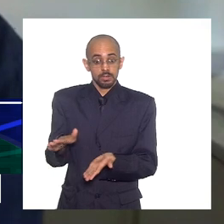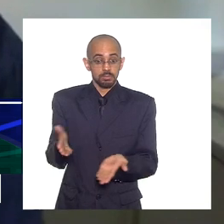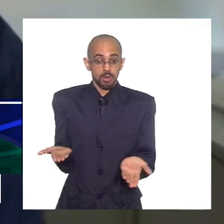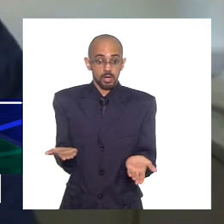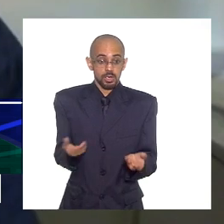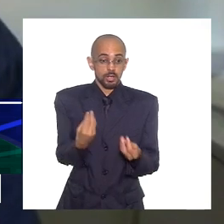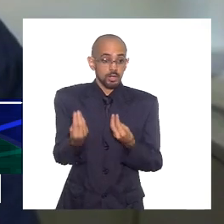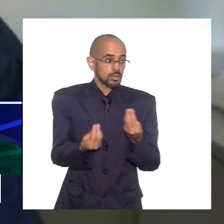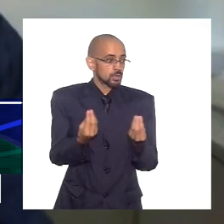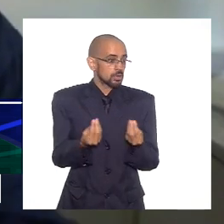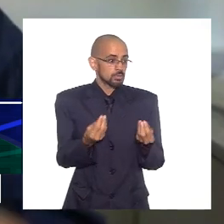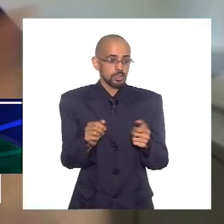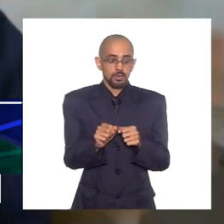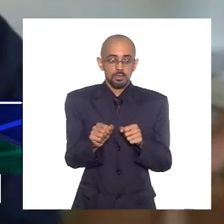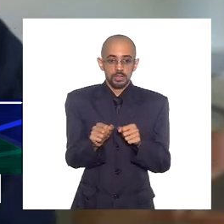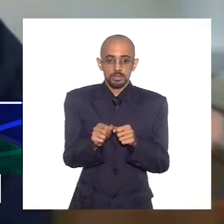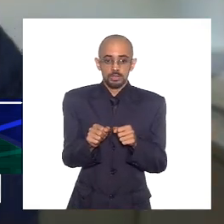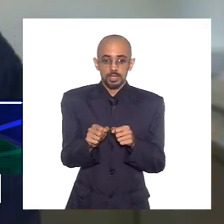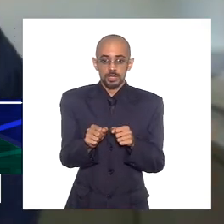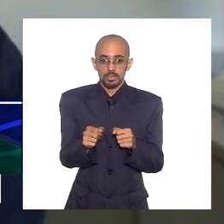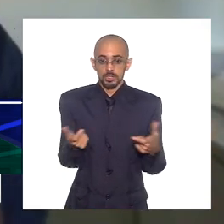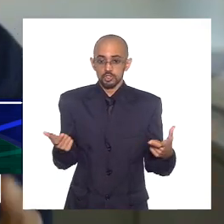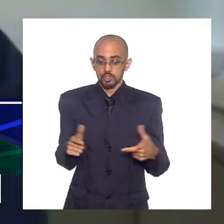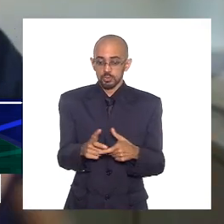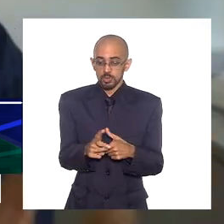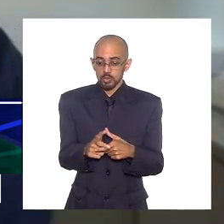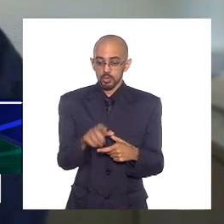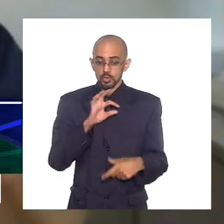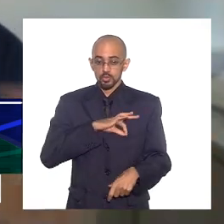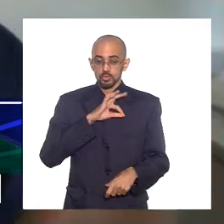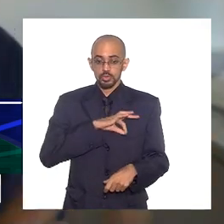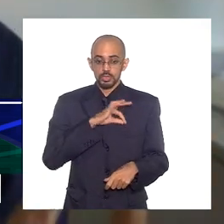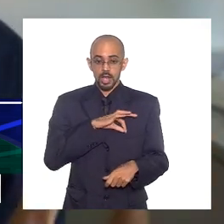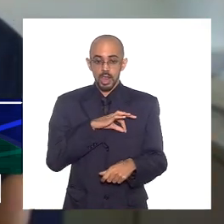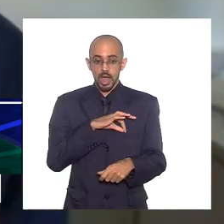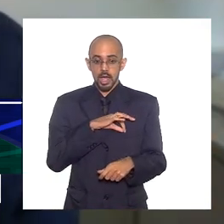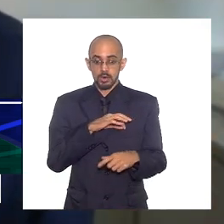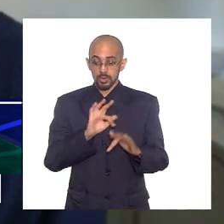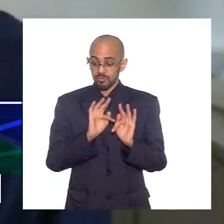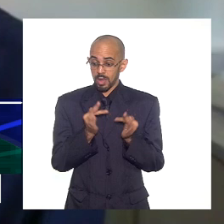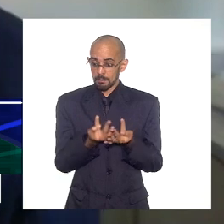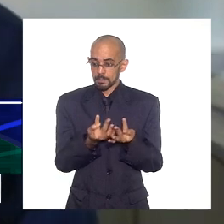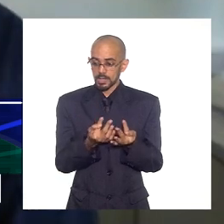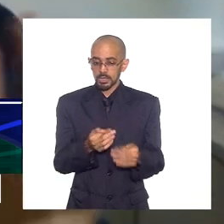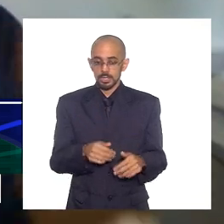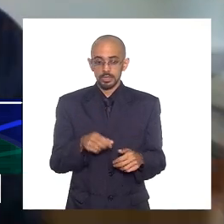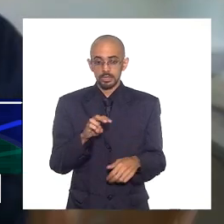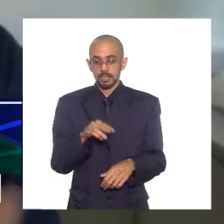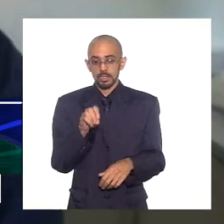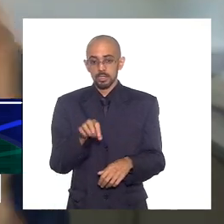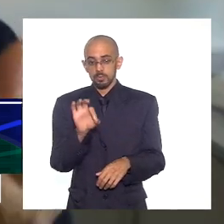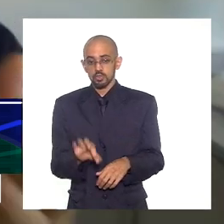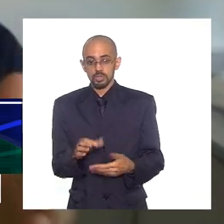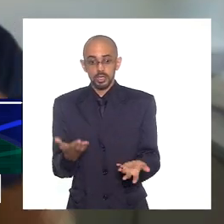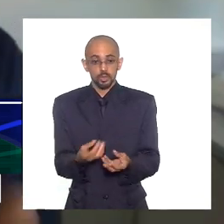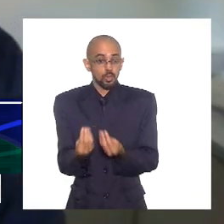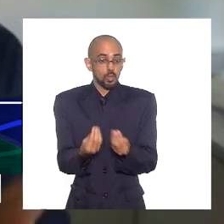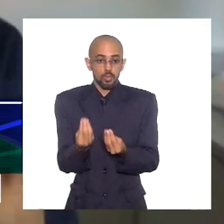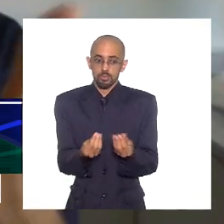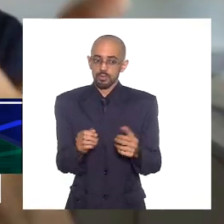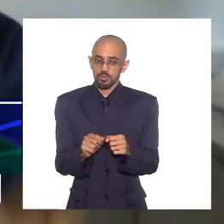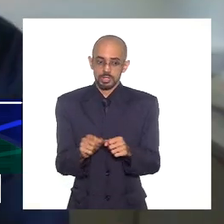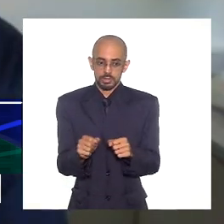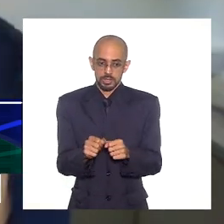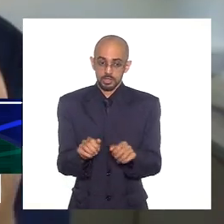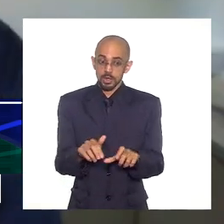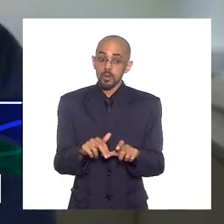que você tem reduzido uma renda de 1/3? Como é que o cidadão se mantém? Então, é nesse aspecto que